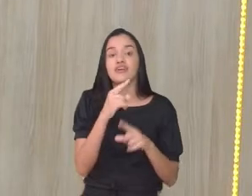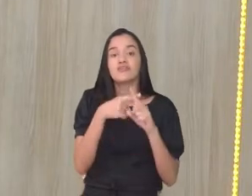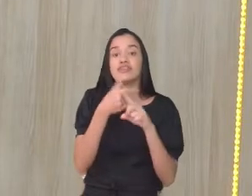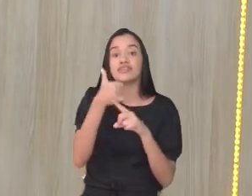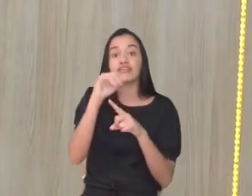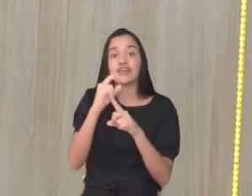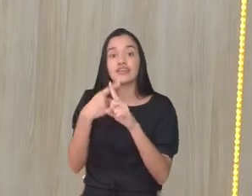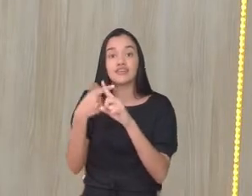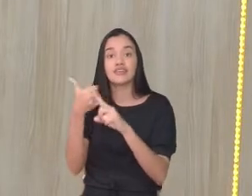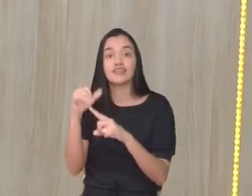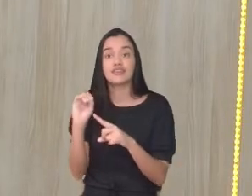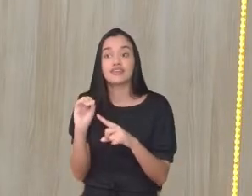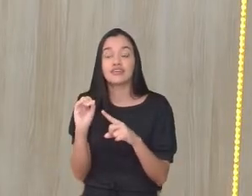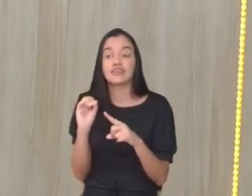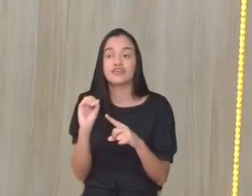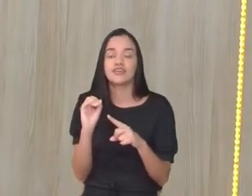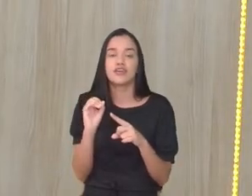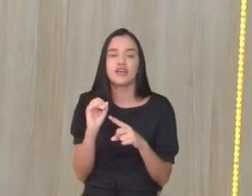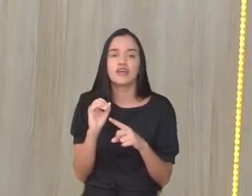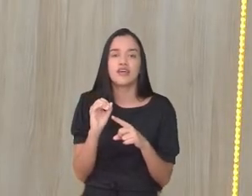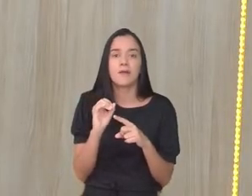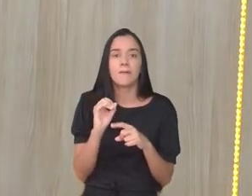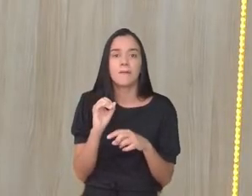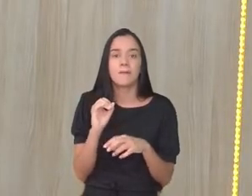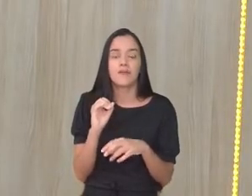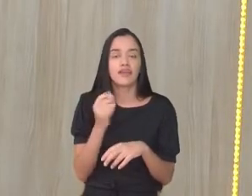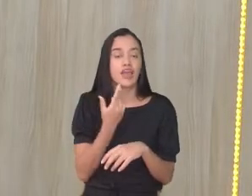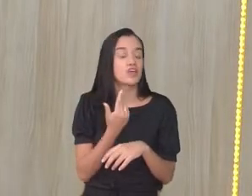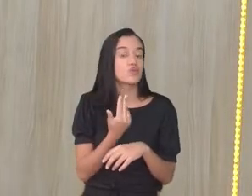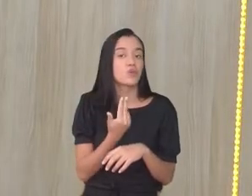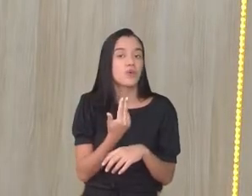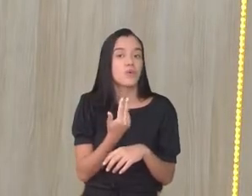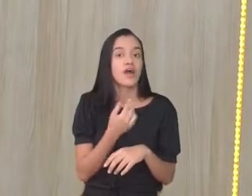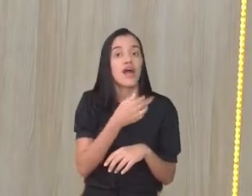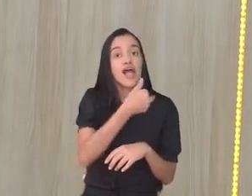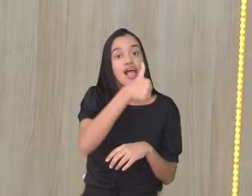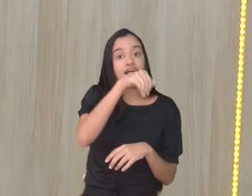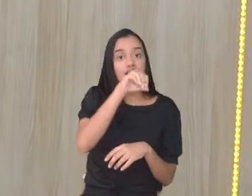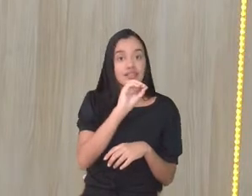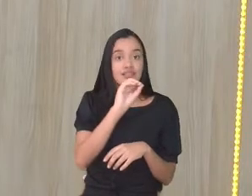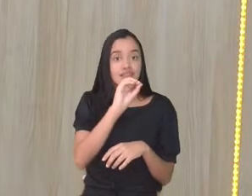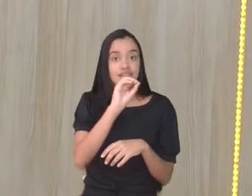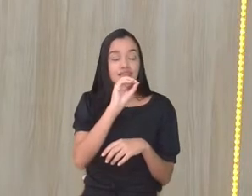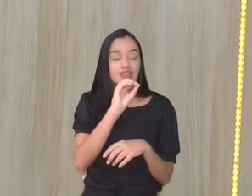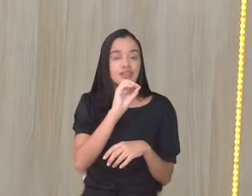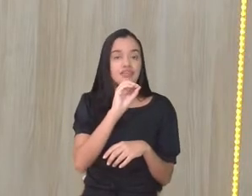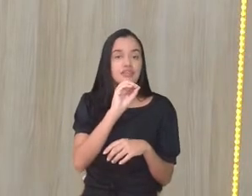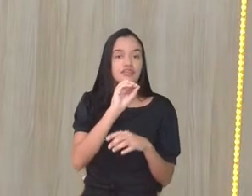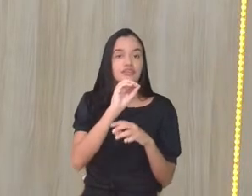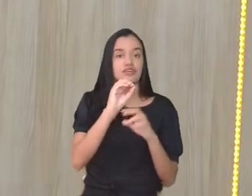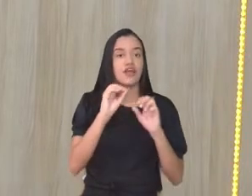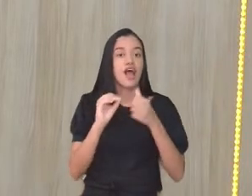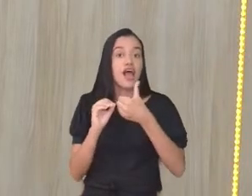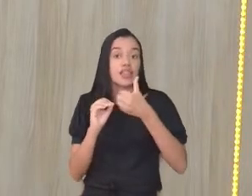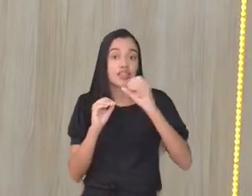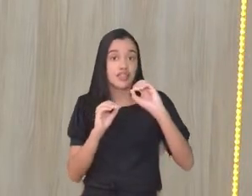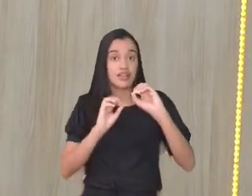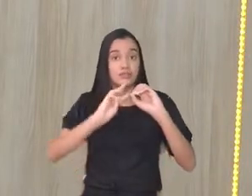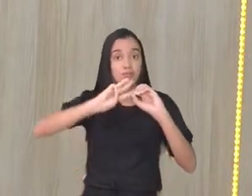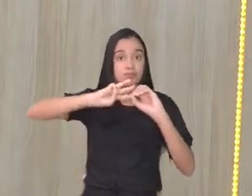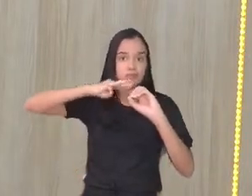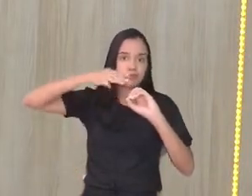10, isso nos dá igual a 10 elevado a que potência? Terceira potência. Observe o que foi que a gente fez